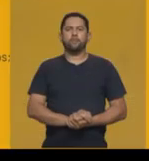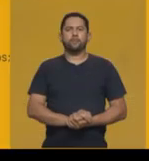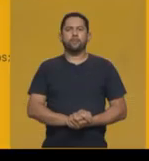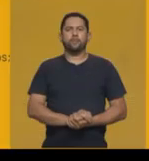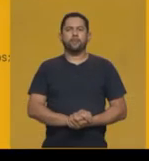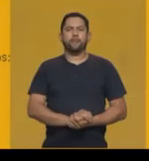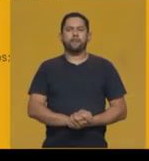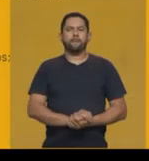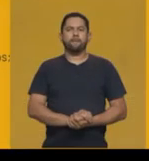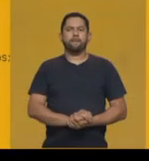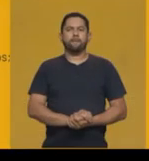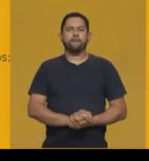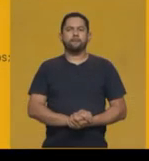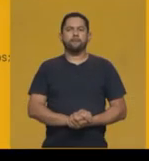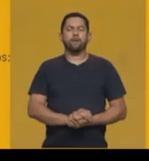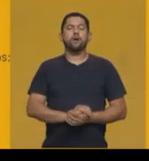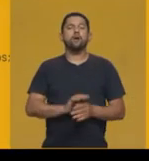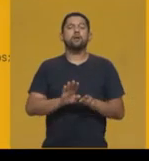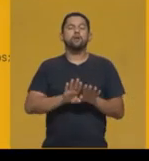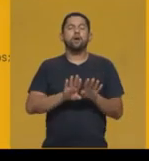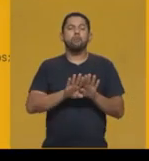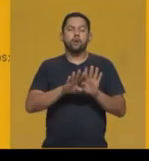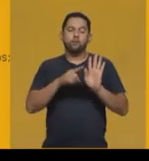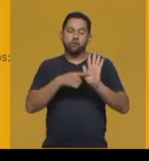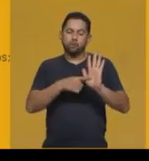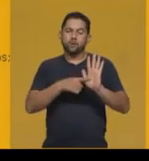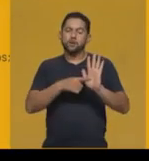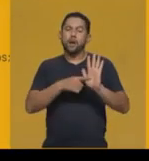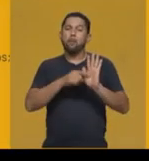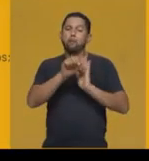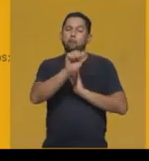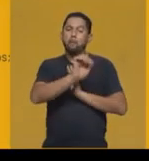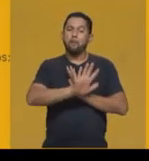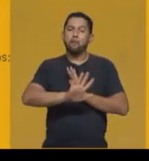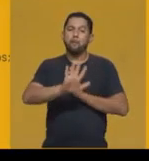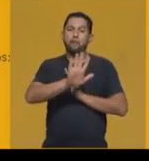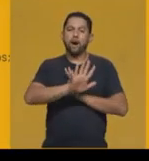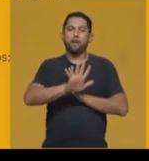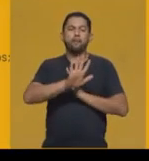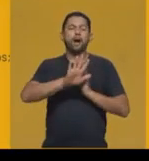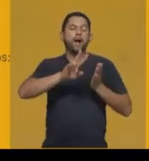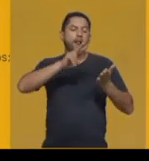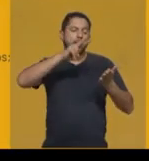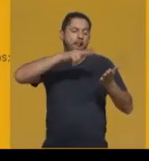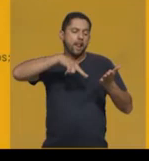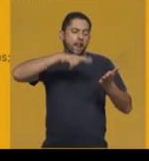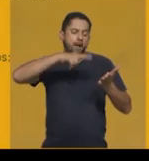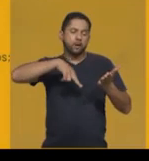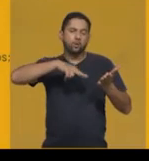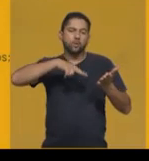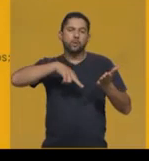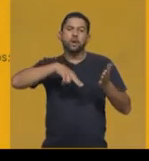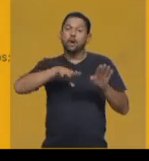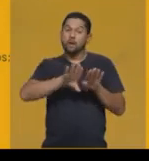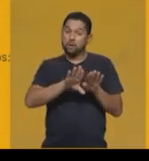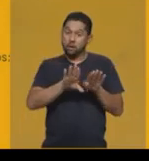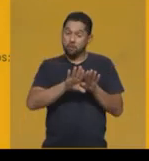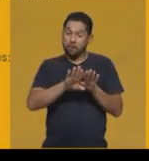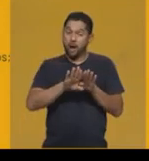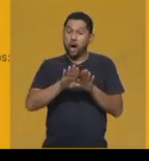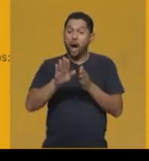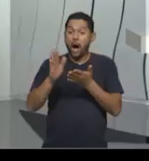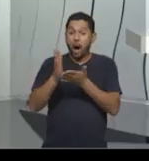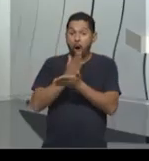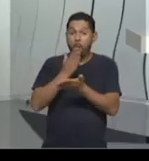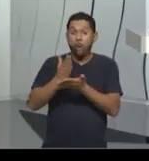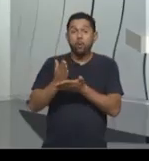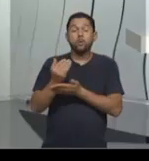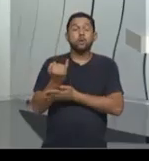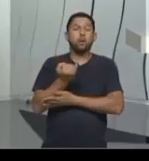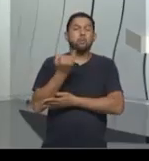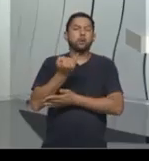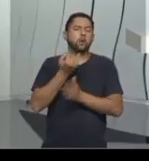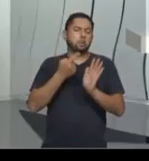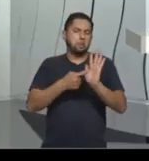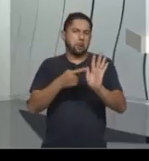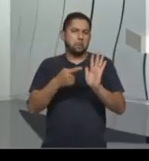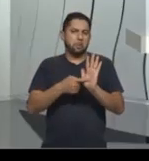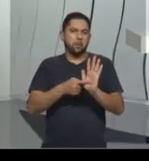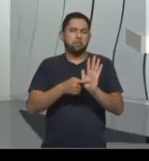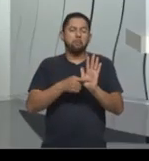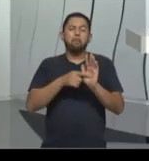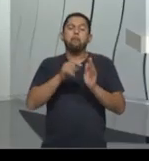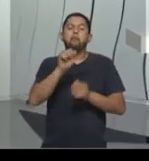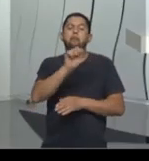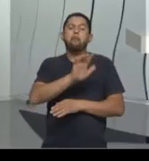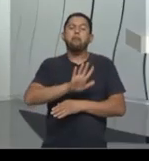Leitura e interpretação de mapas temáticos, isso é muito importante, porque justamente nas provas do Enem são sempre colocados alguns mapas